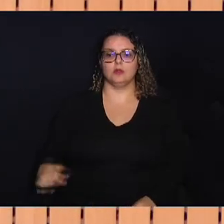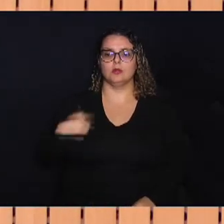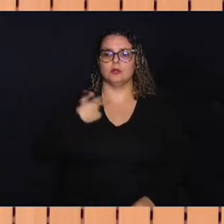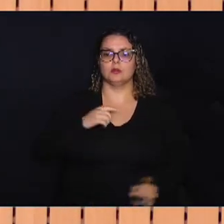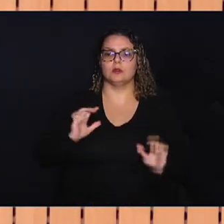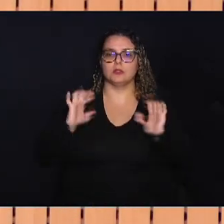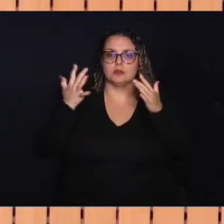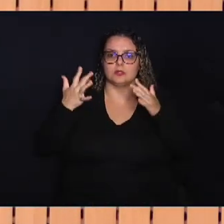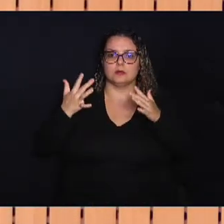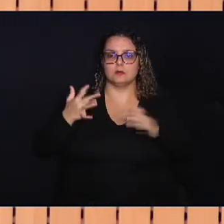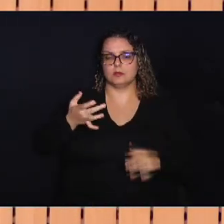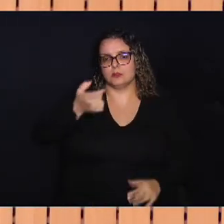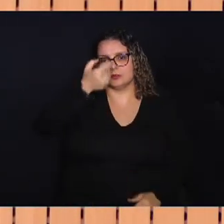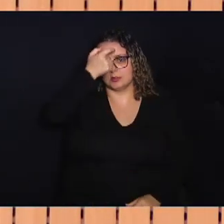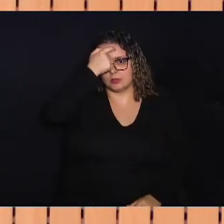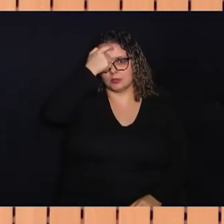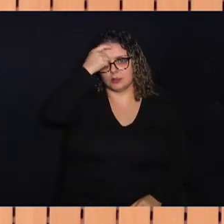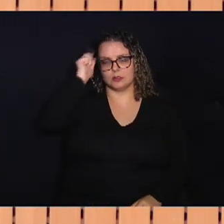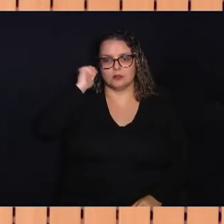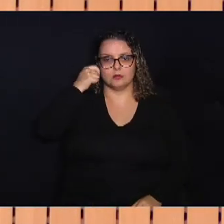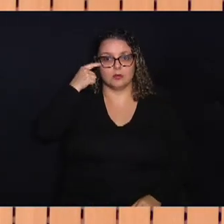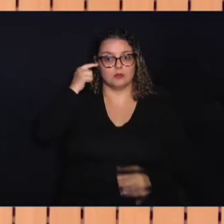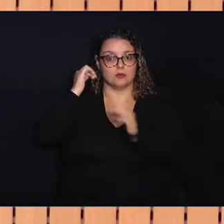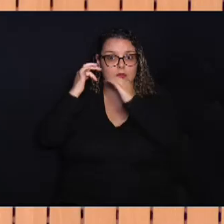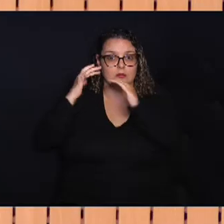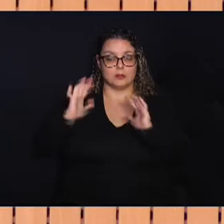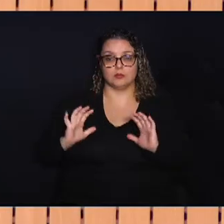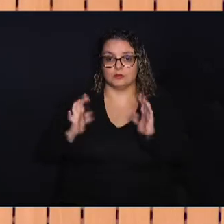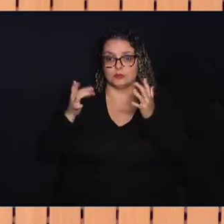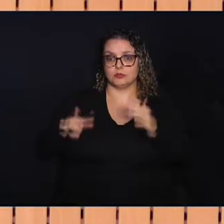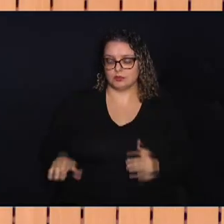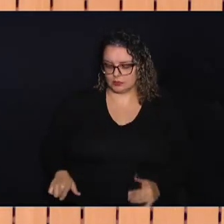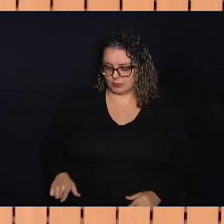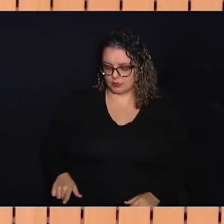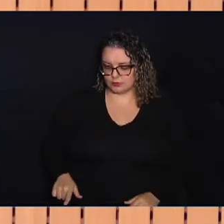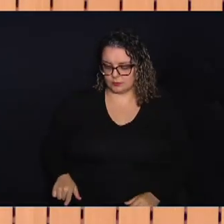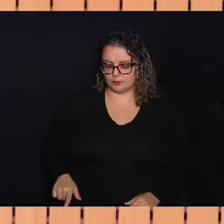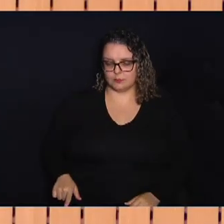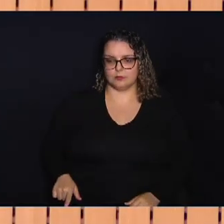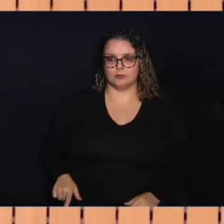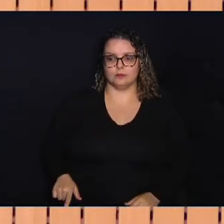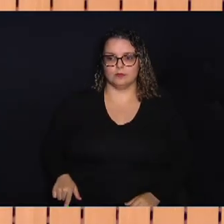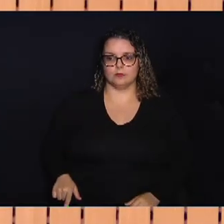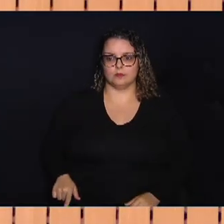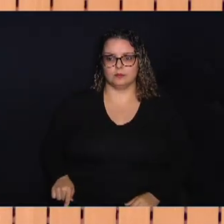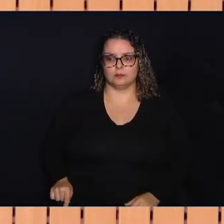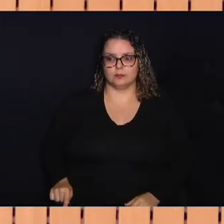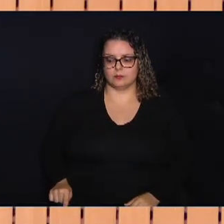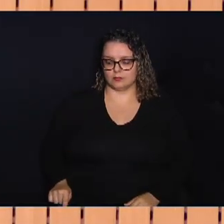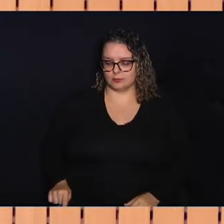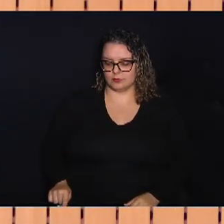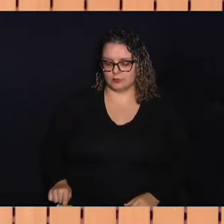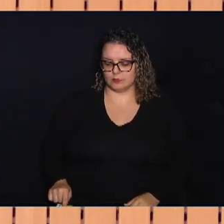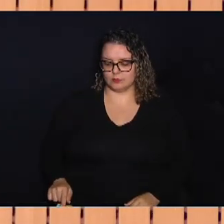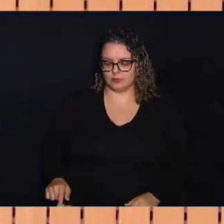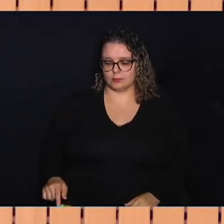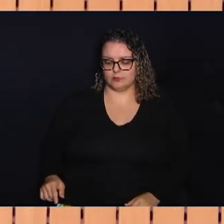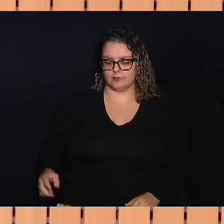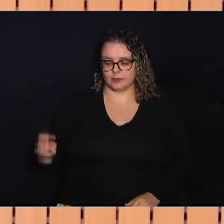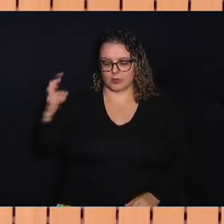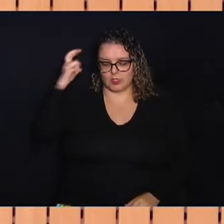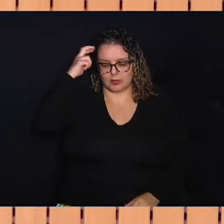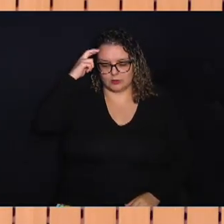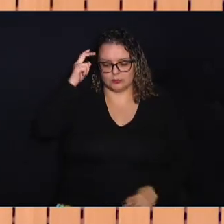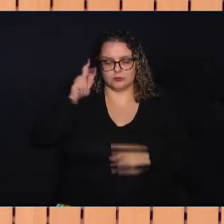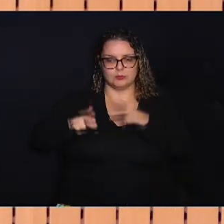para refletir e celebrar a cultura e o povo negro da cidade de Campinas, mas também de